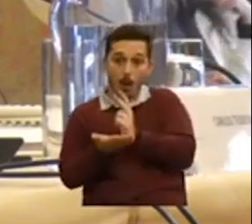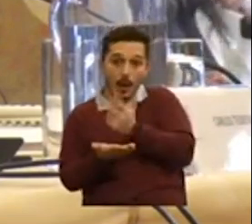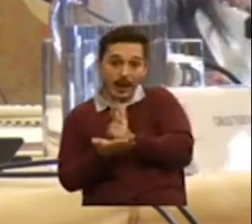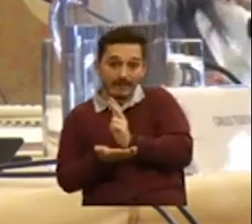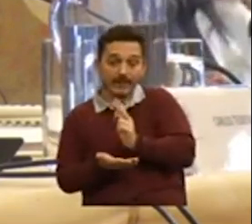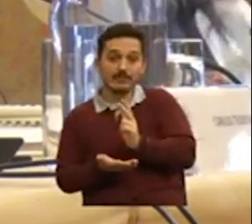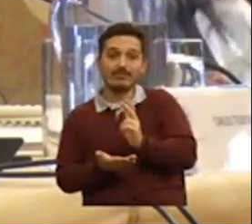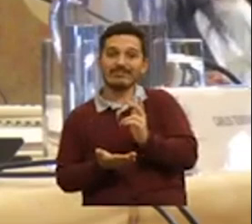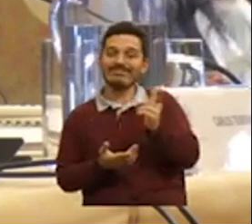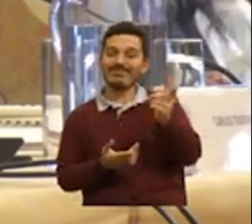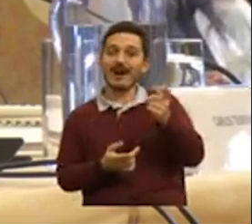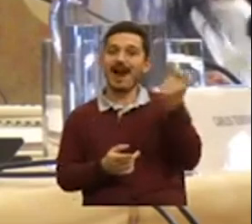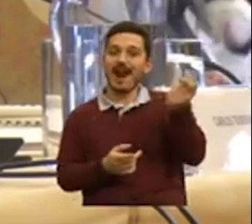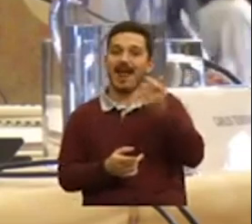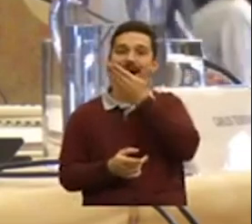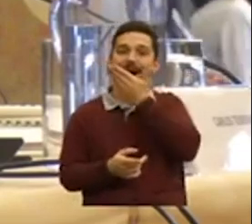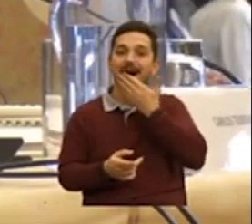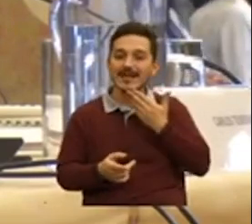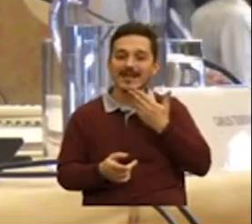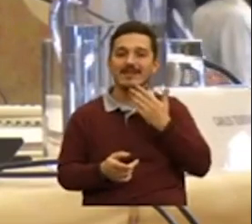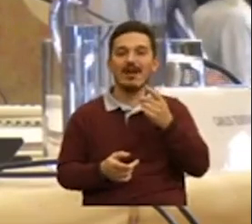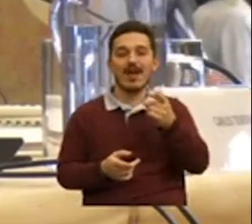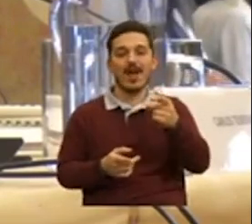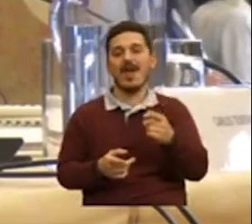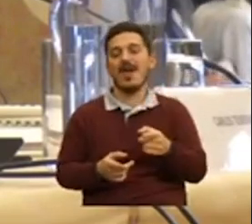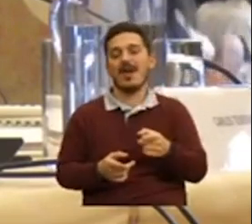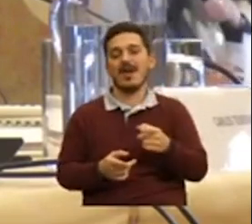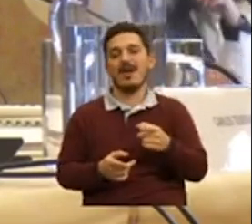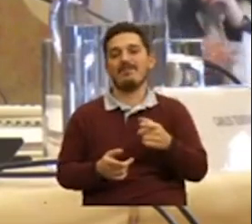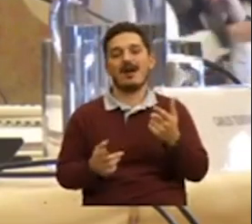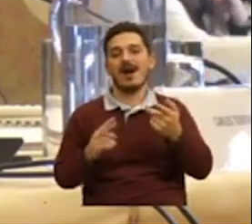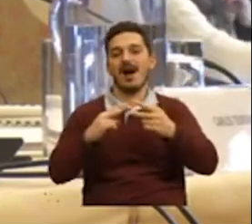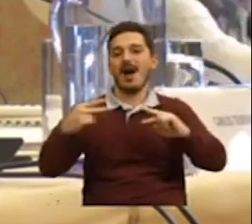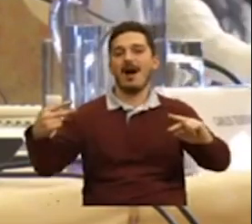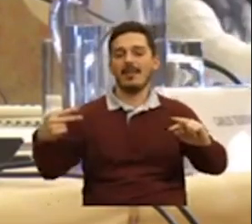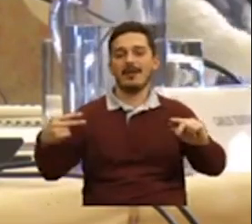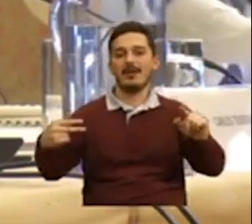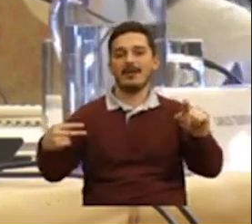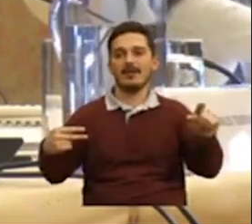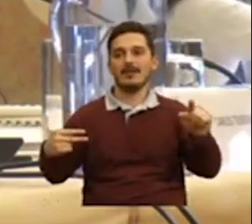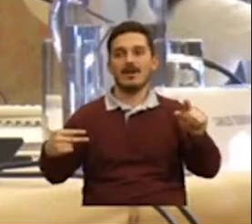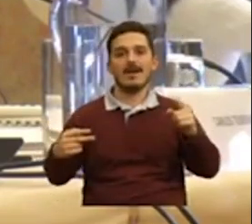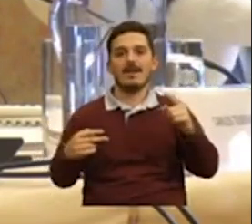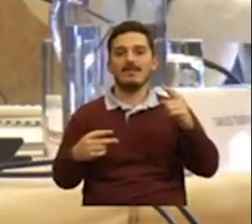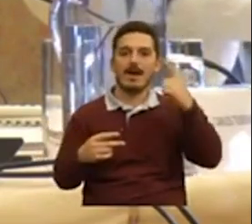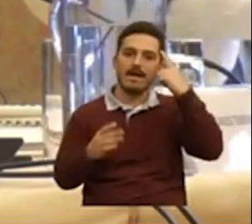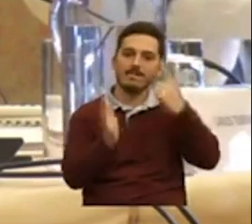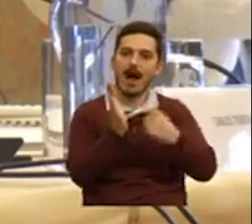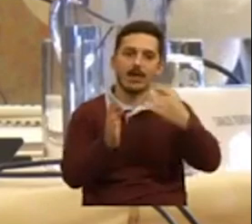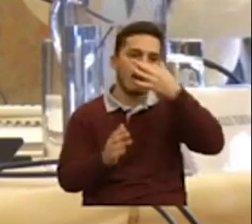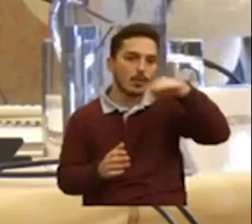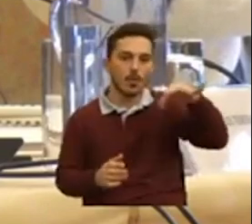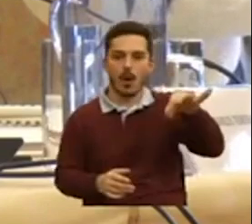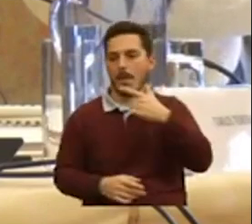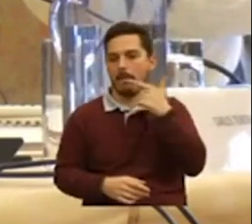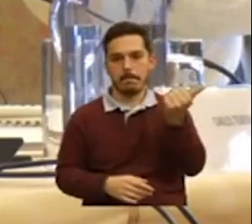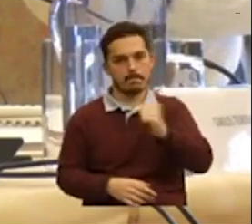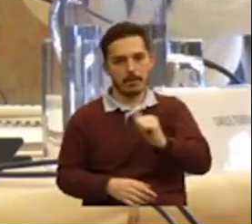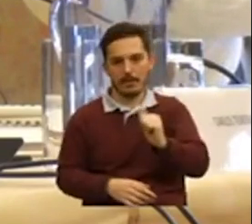não é... A renda acessível para o LIVRE é um desígnio do qual a Câmara não pode faltar, não pode abandonar.